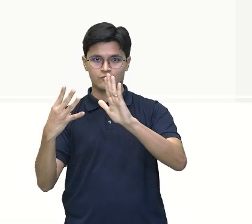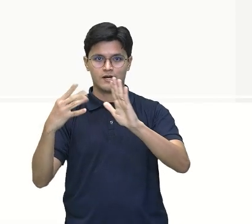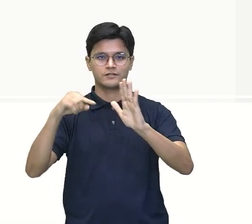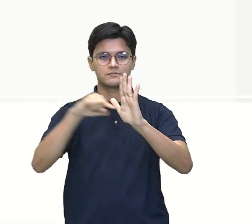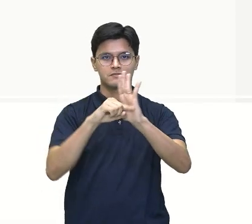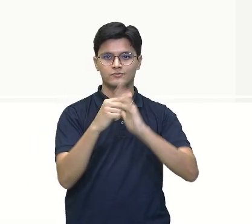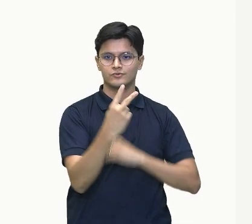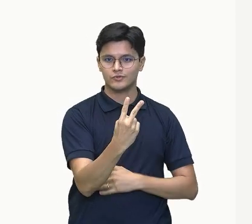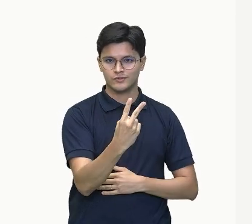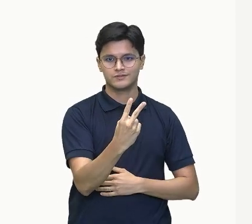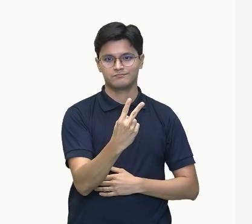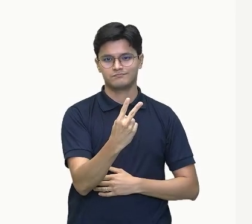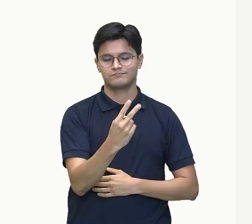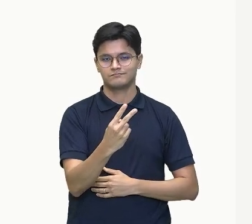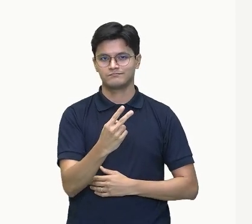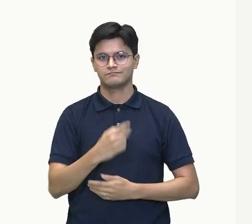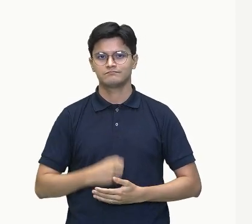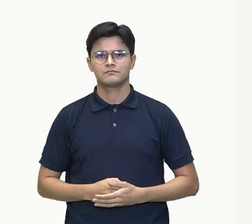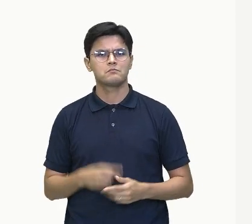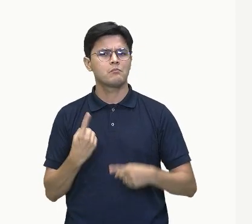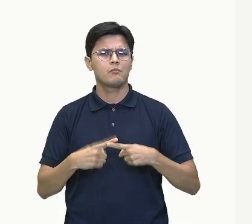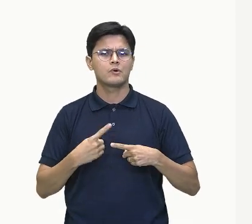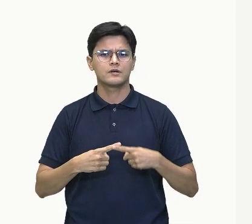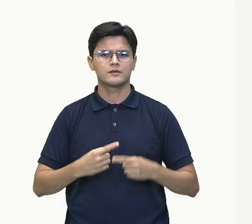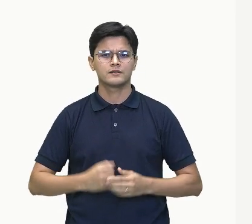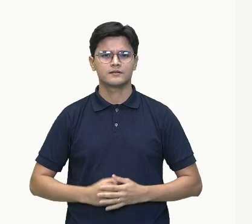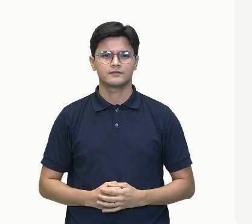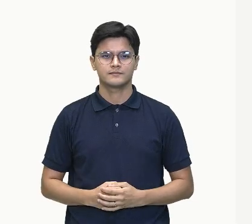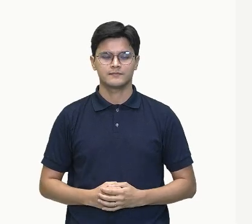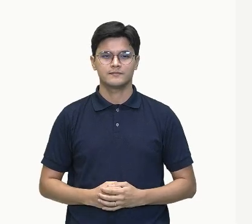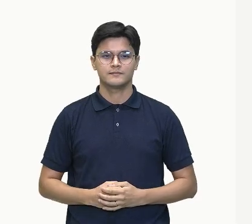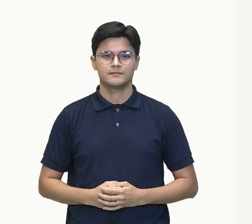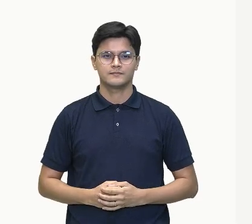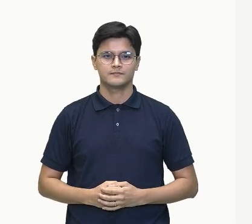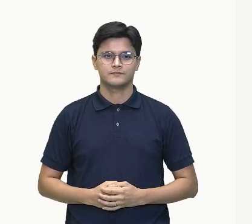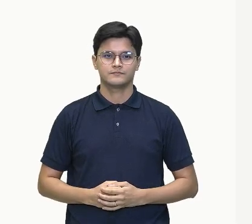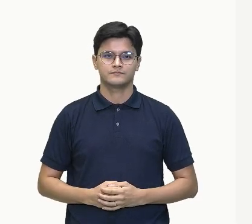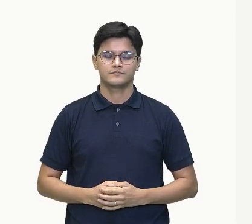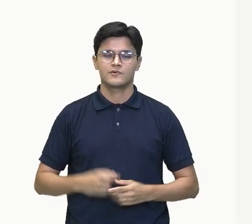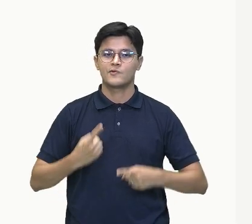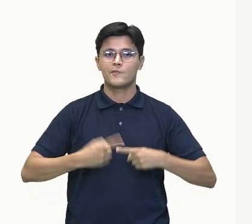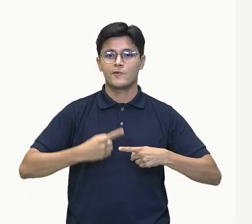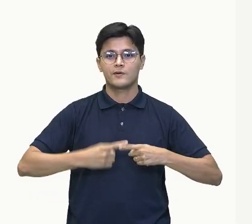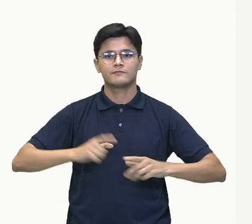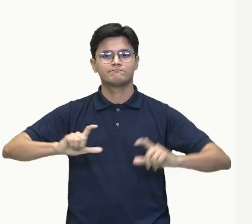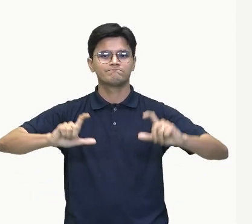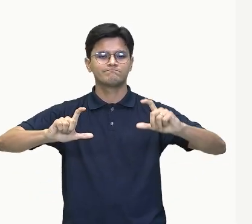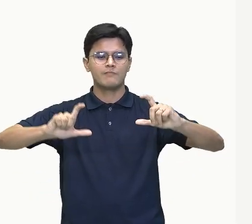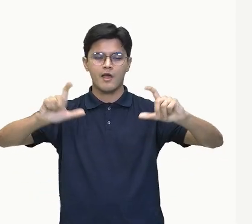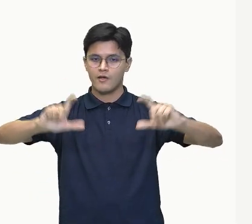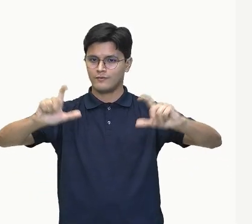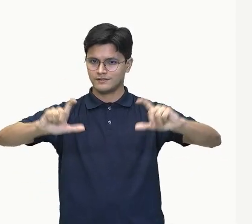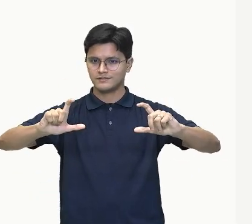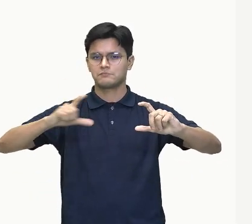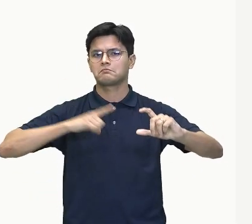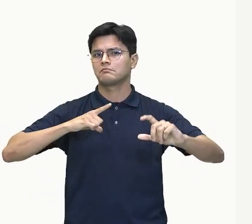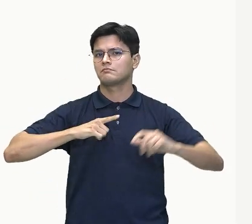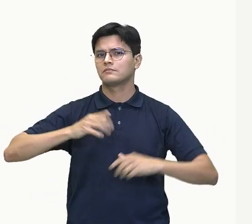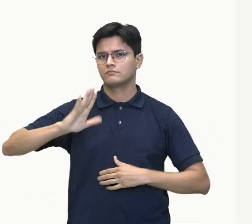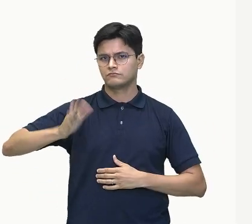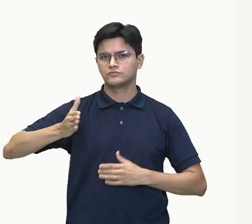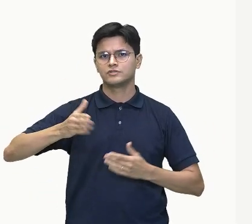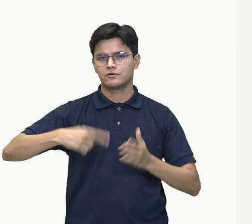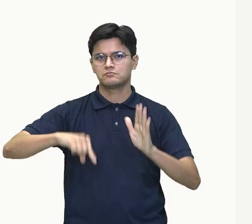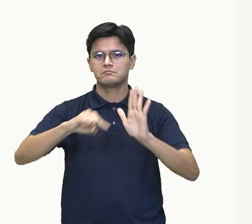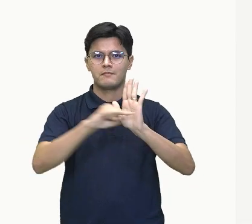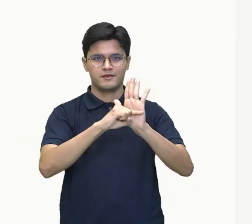Por que, então, que seria desse jeito? Porque a nossa equação já traz o sinal de menos aqui, ó,